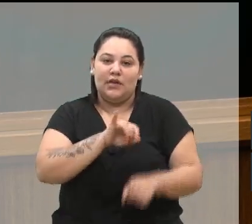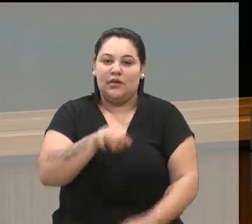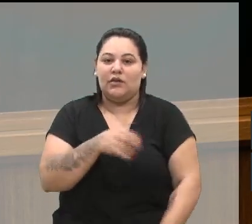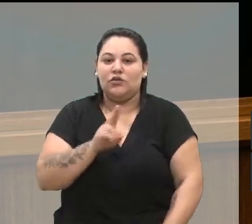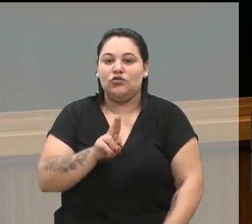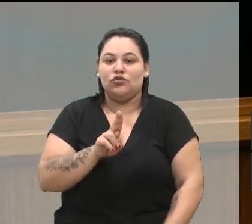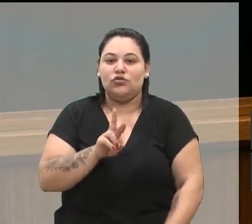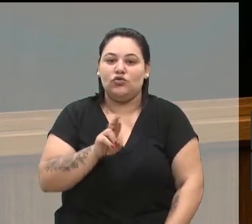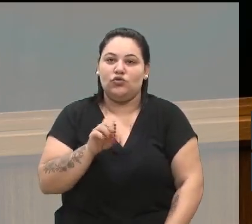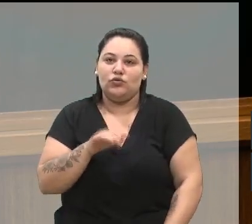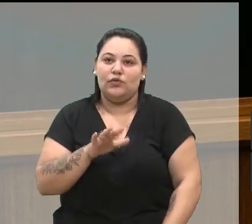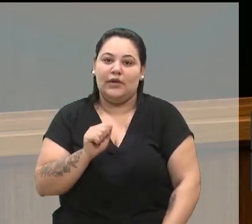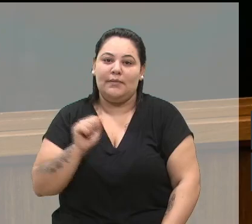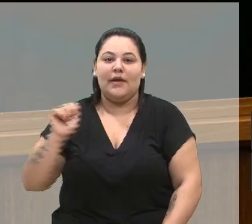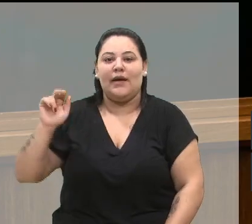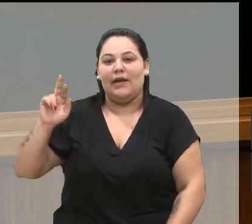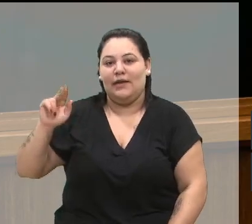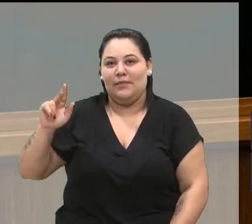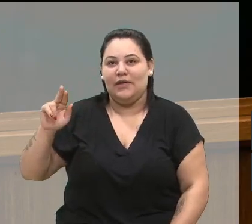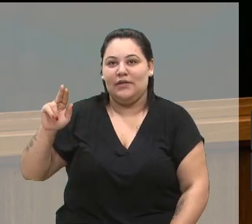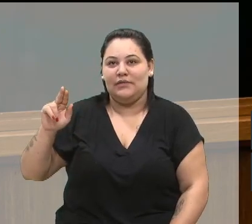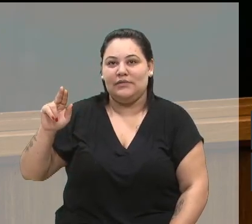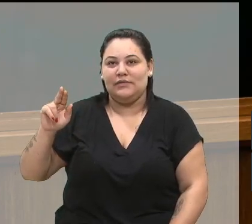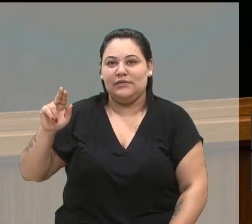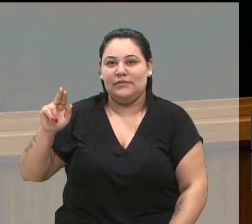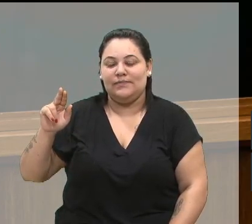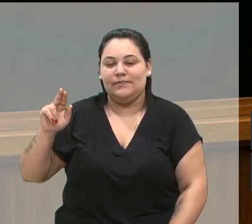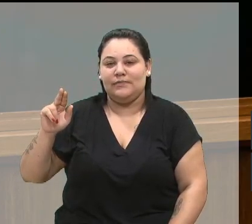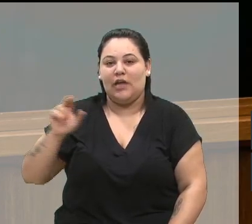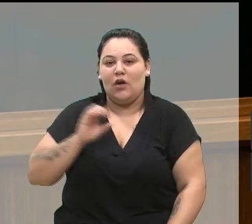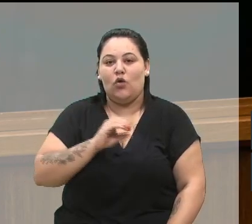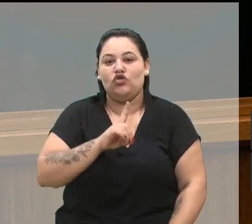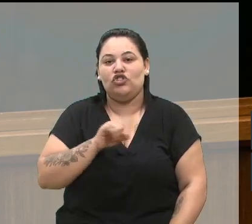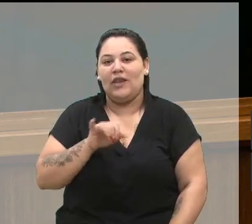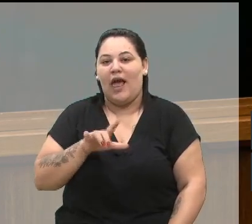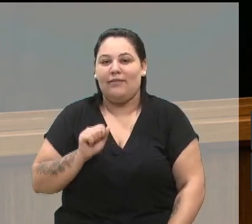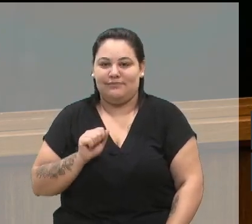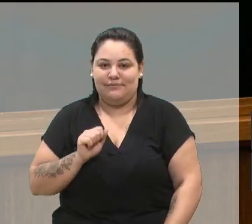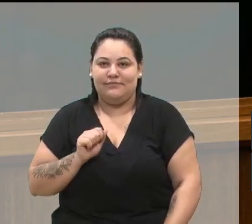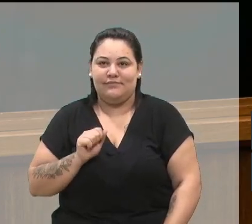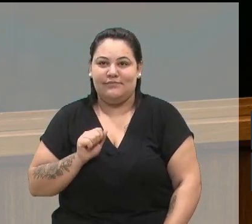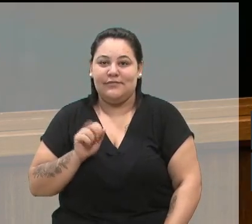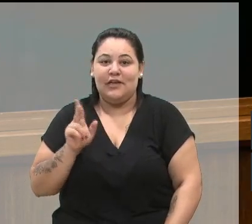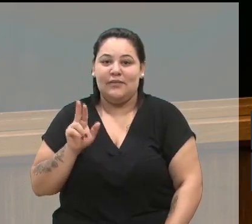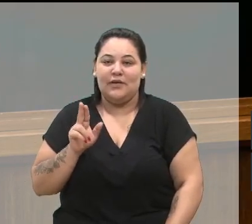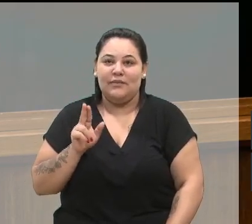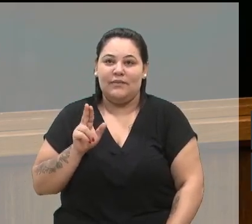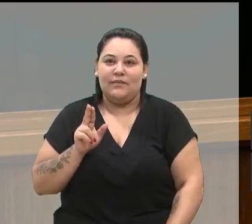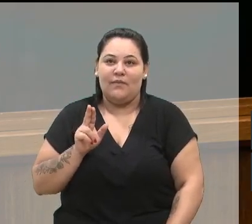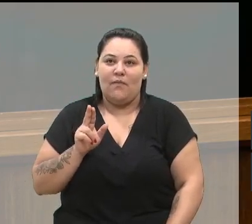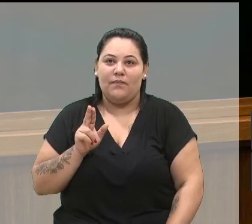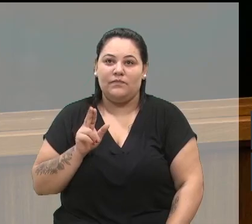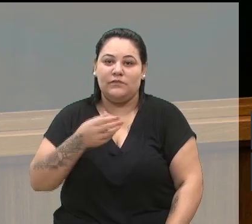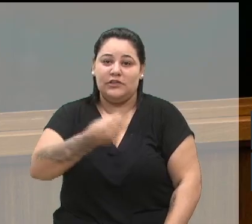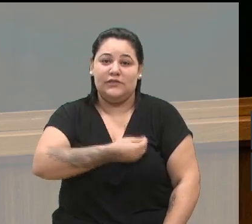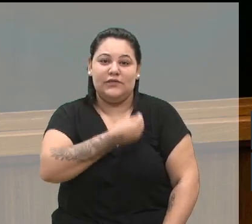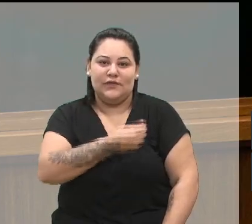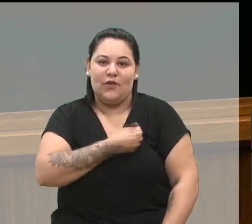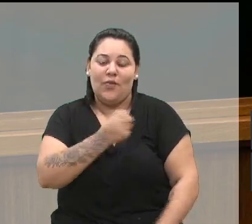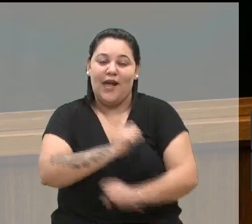Jurema era irmã da Odila, né? A Odila, sobrevivente da explosão da